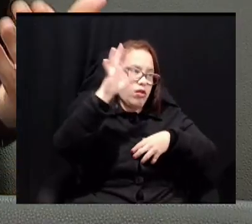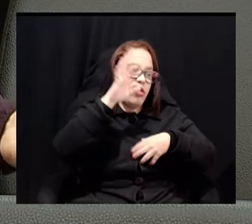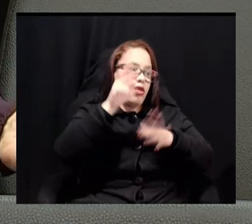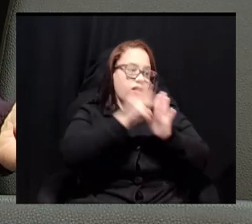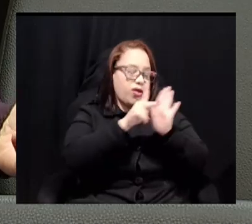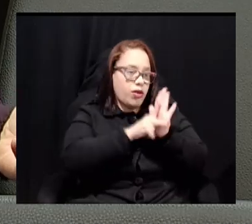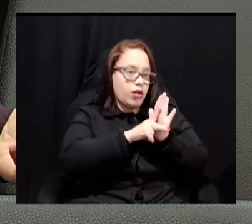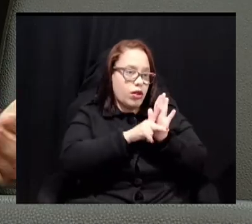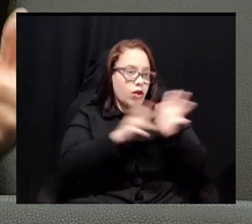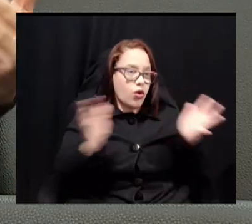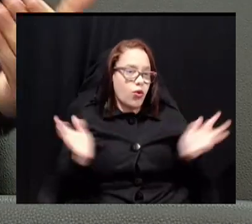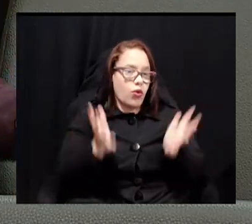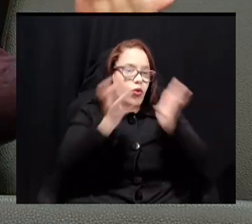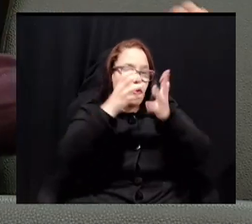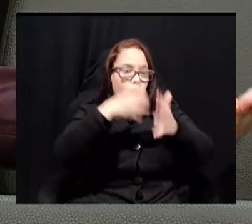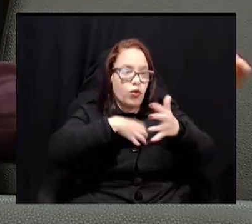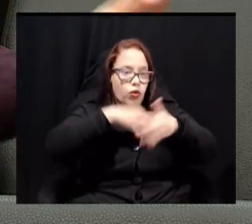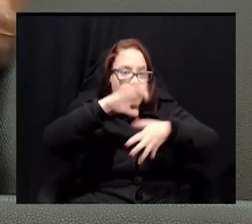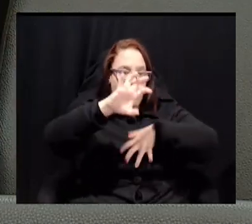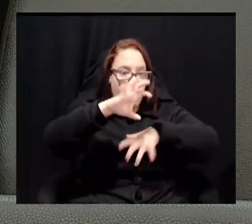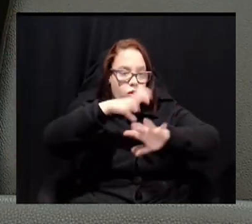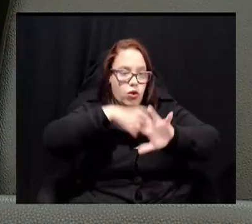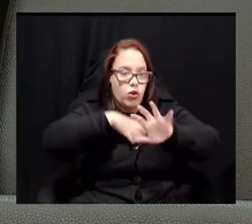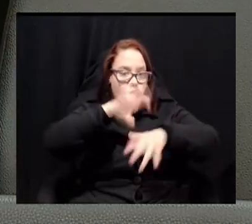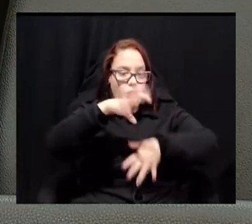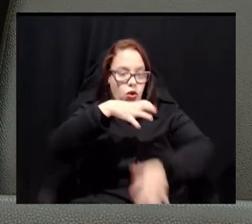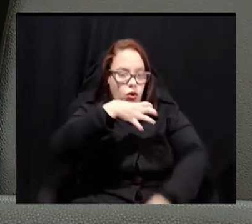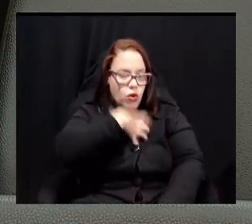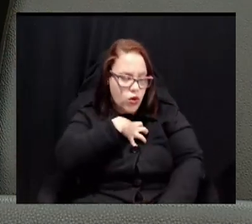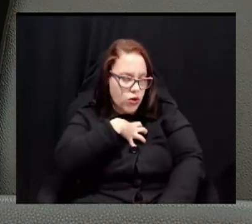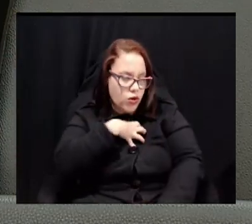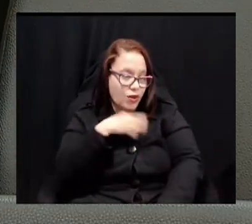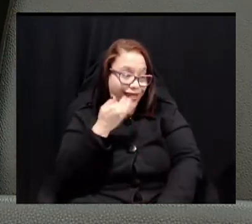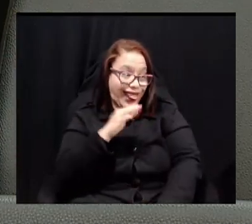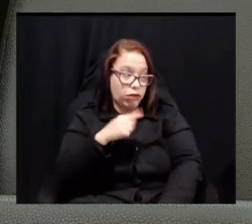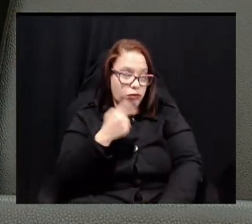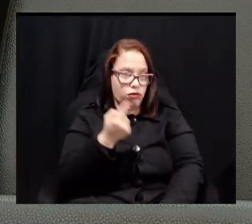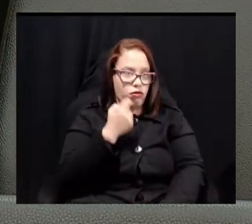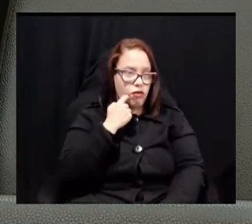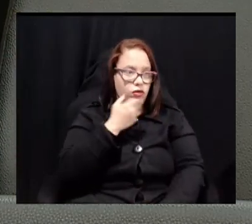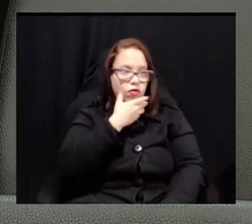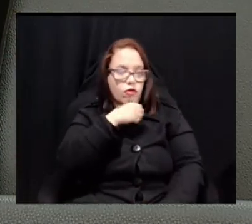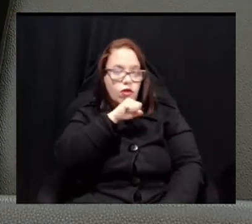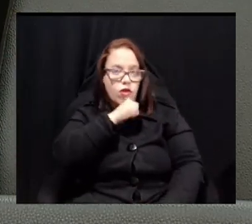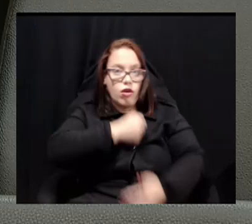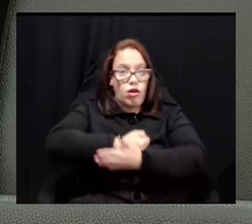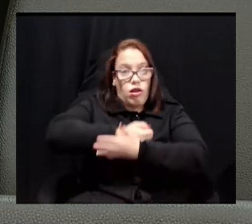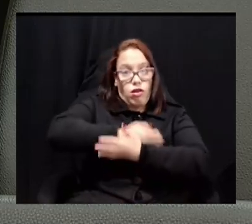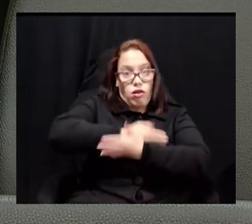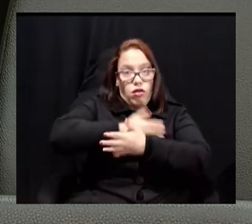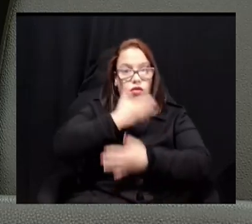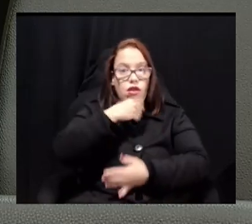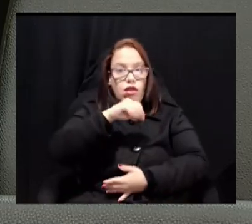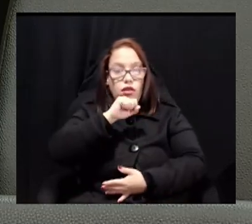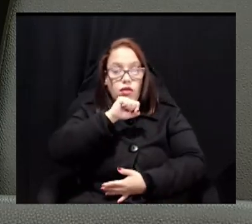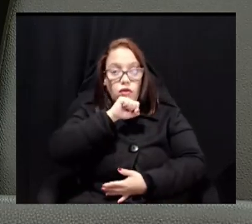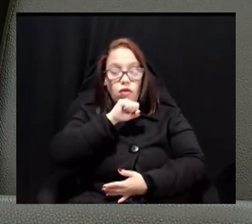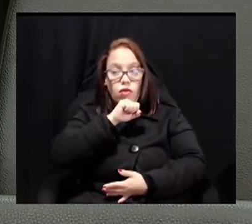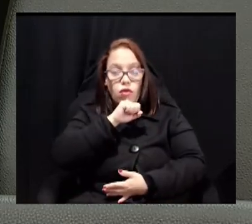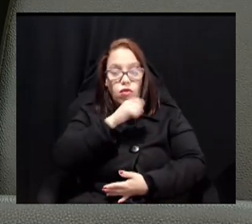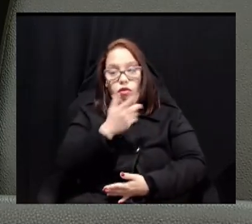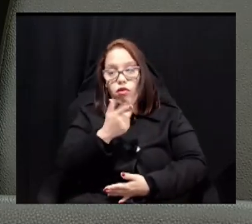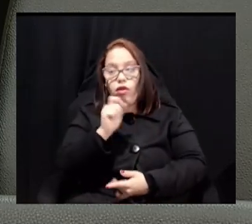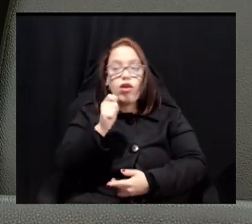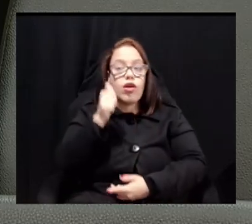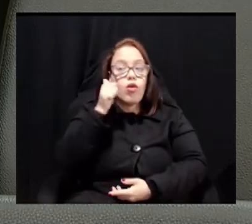fomente essa empatia de sentir um pouquinho a dor do outro, porque o pai está com a criança, é um homem, tudo bem, mas está com a criança. E se fosse uma moça, uma